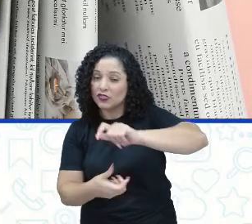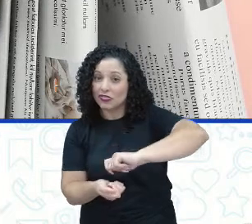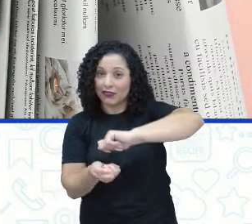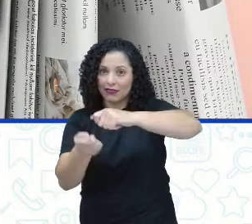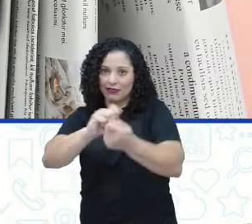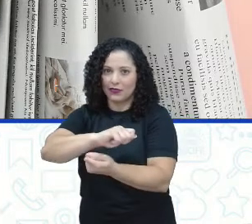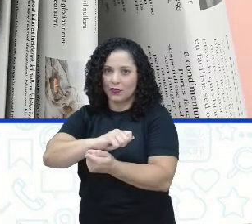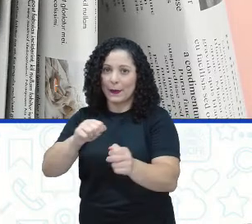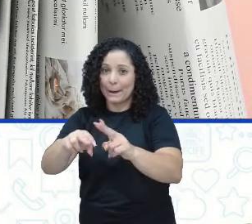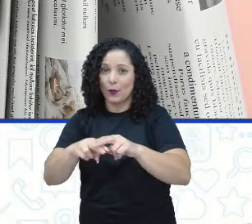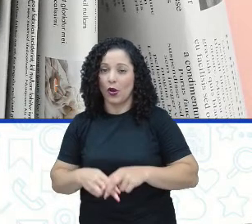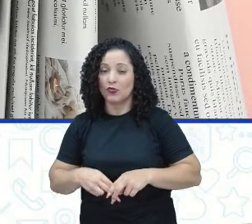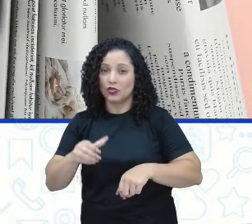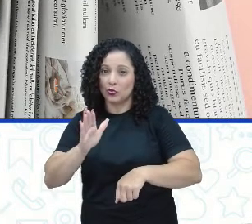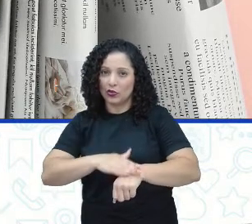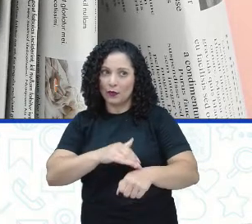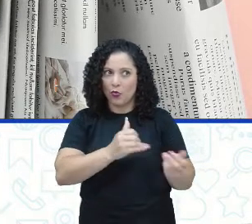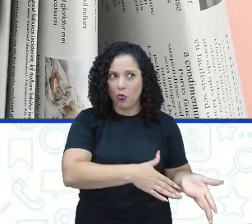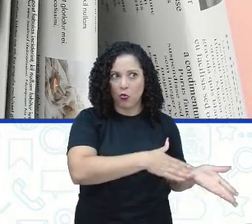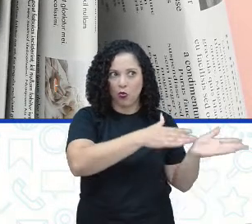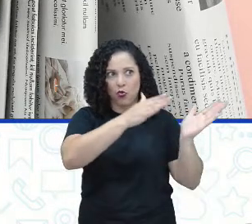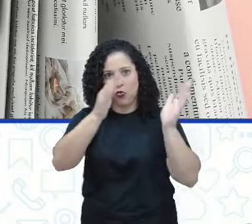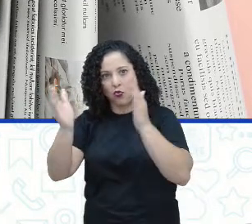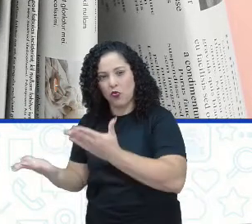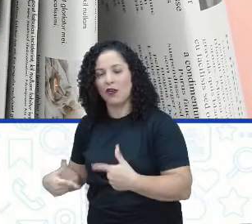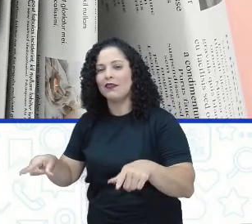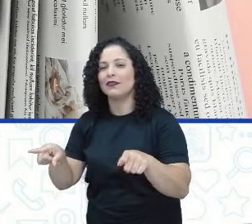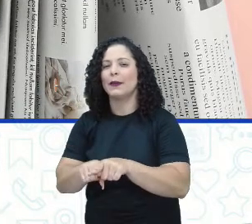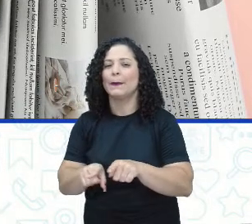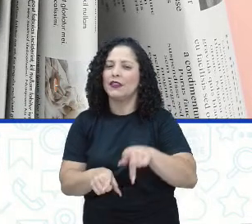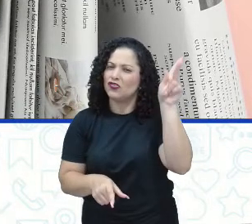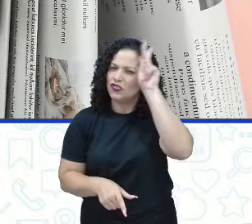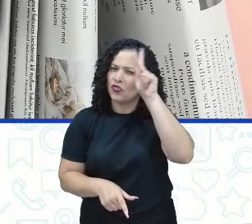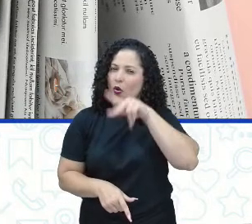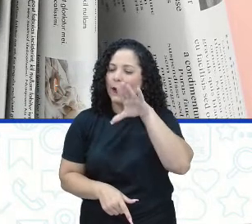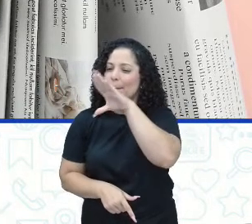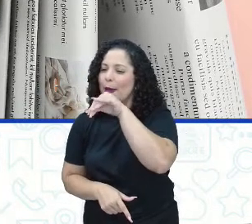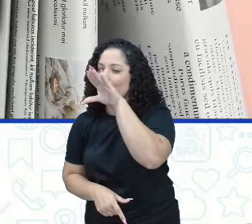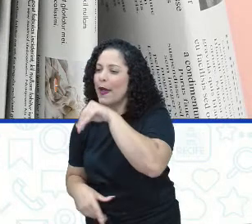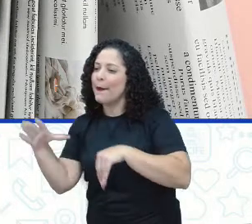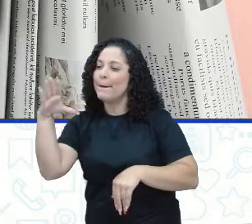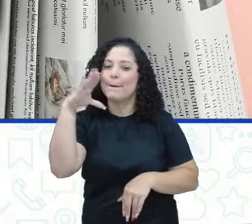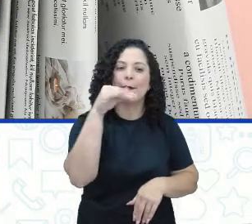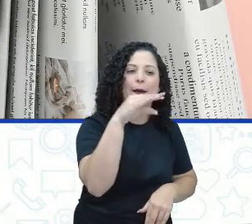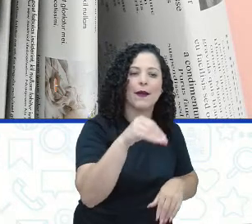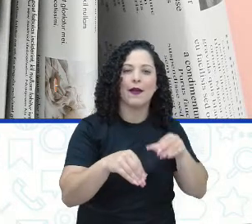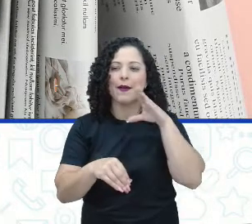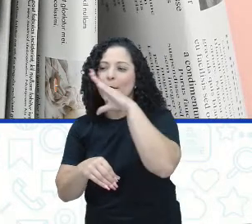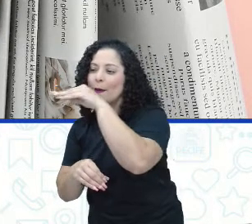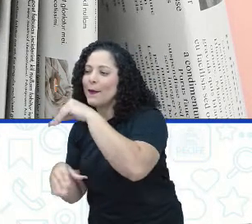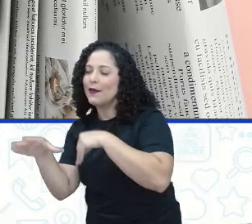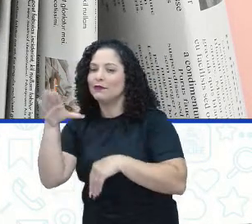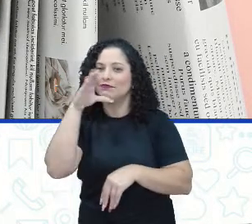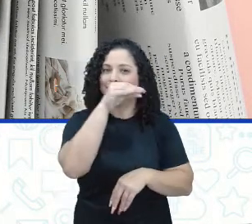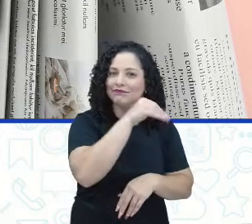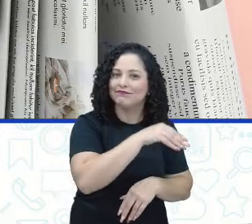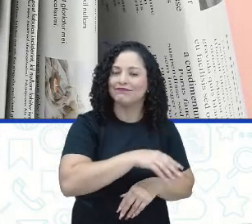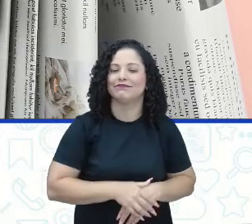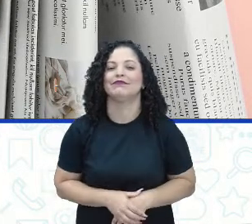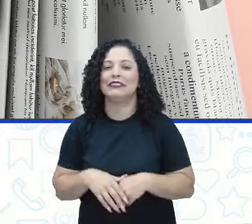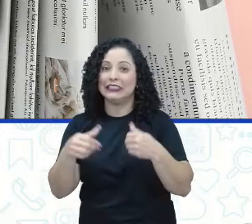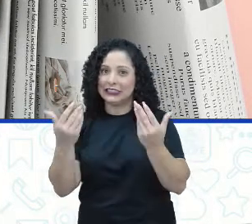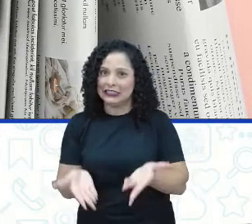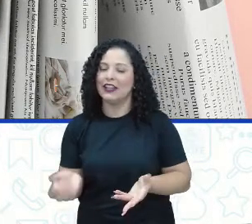ao tempo e transmissão boca a boca, que acabam exagerando os casos. Importante dizer que é